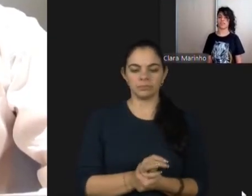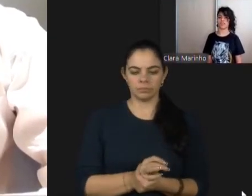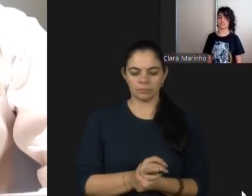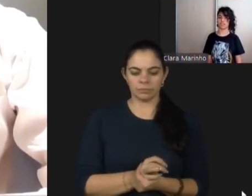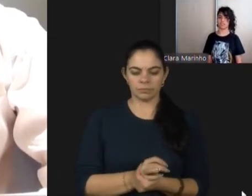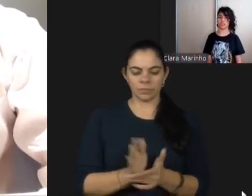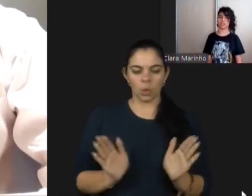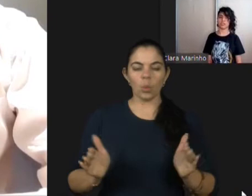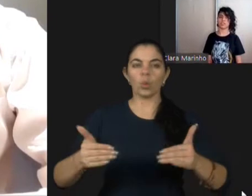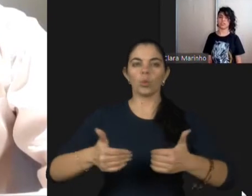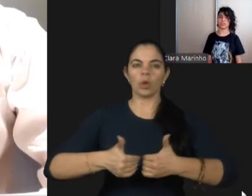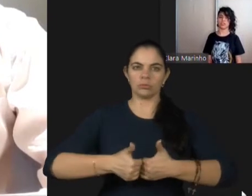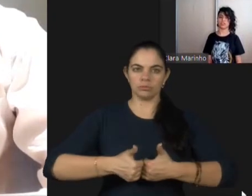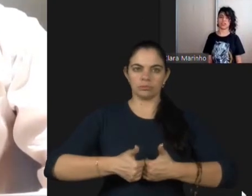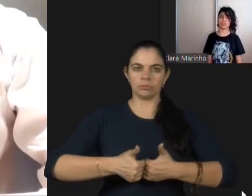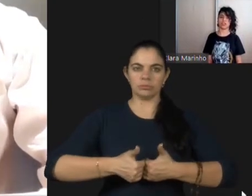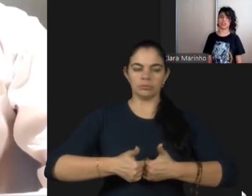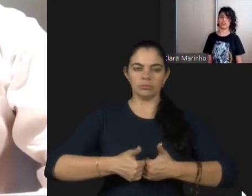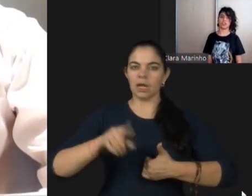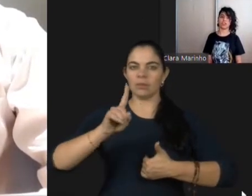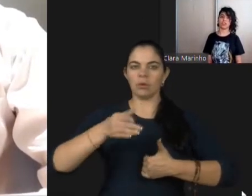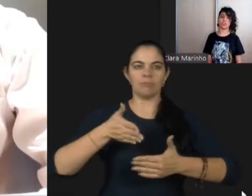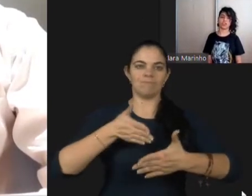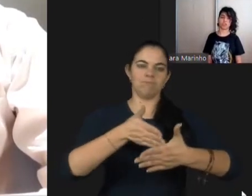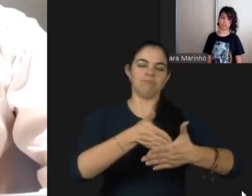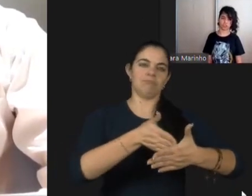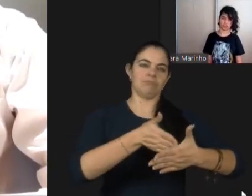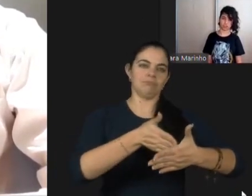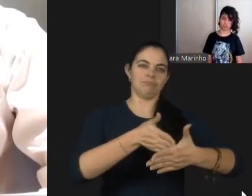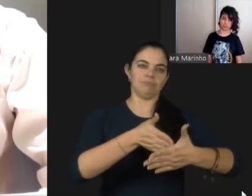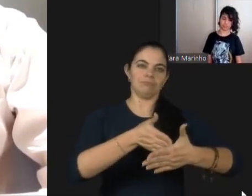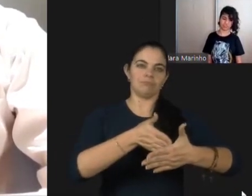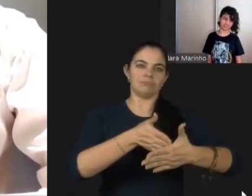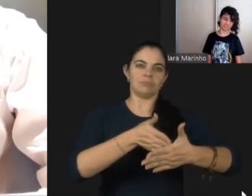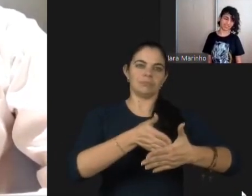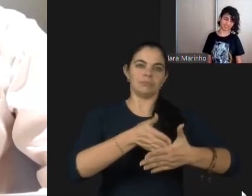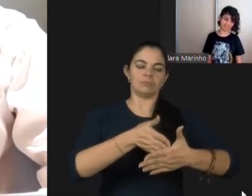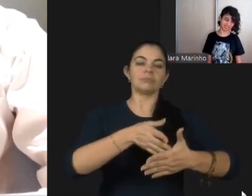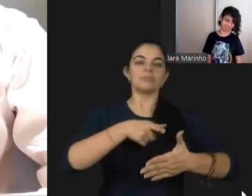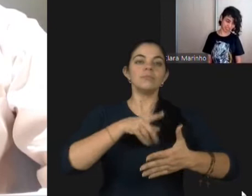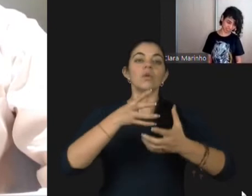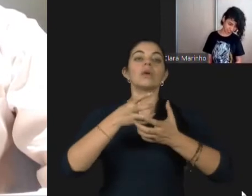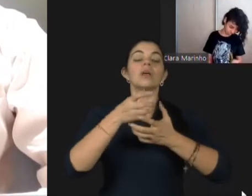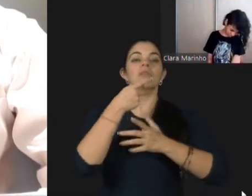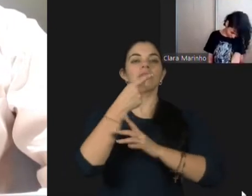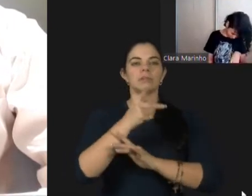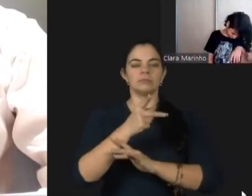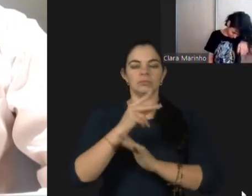o autismo não é uma barreira para mim ser quem eu quero ser.